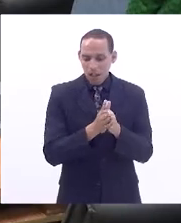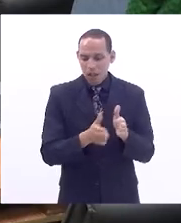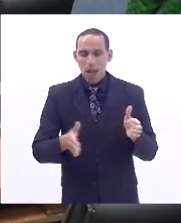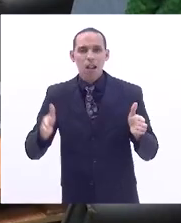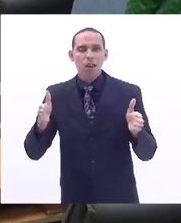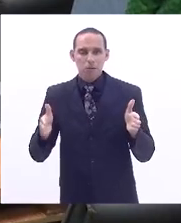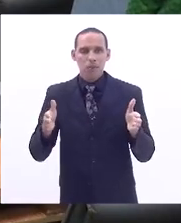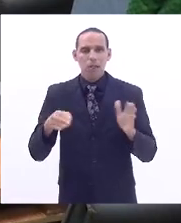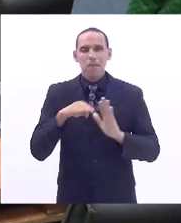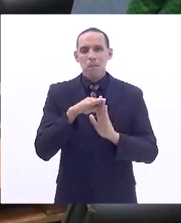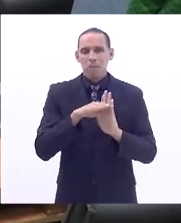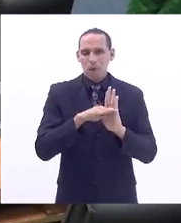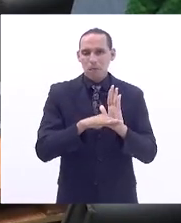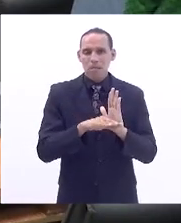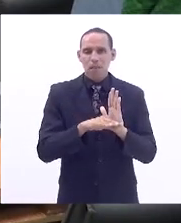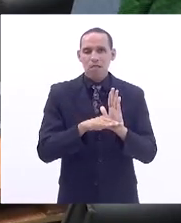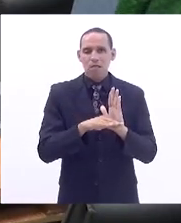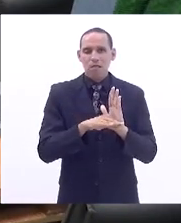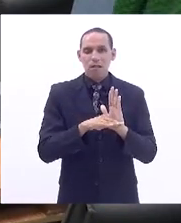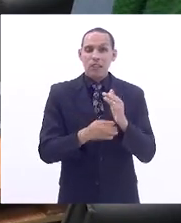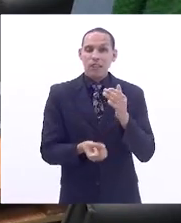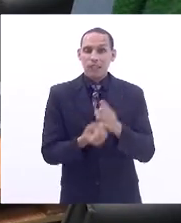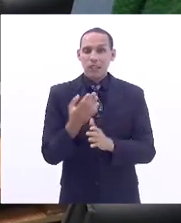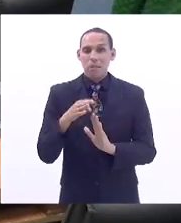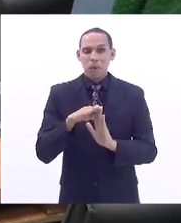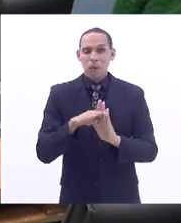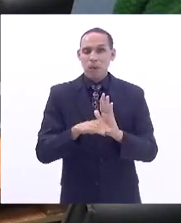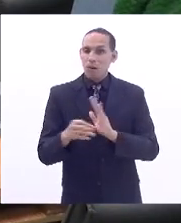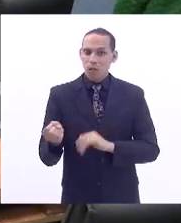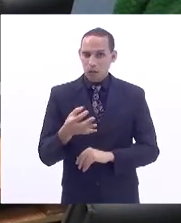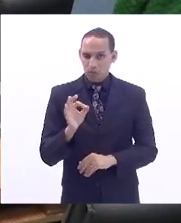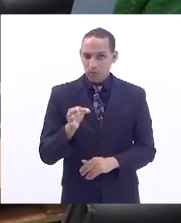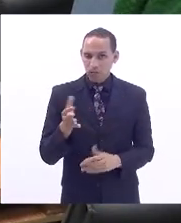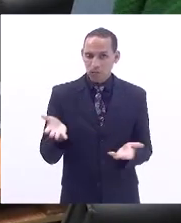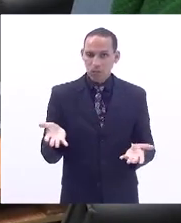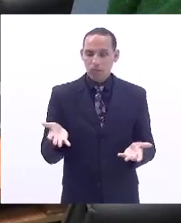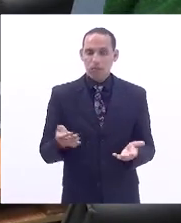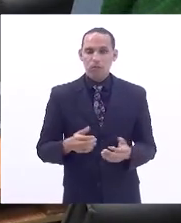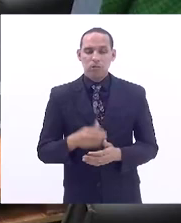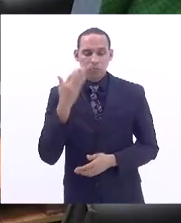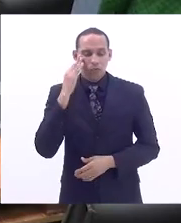o programa ele tá querendo o novo programa tô entendendo